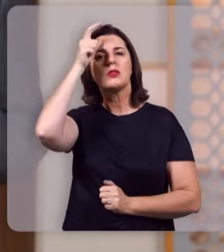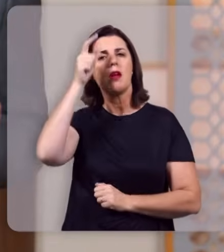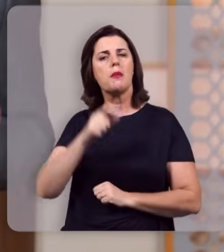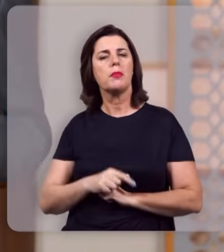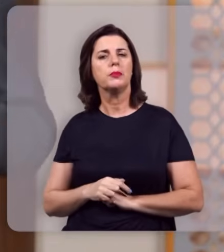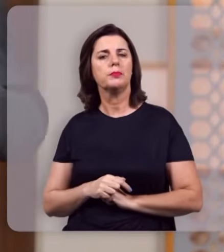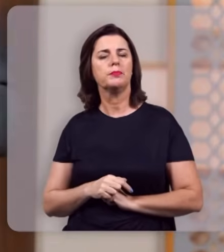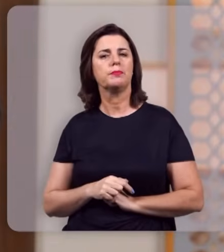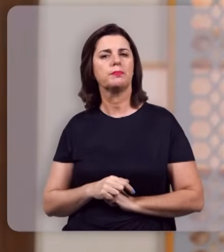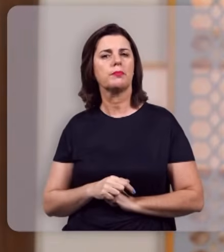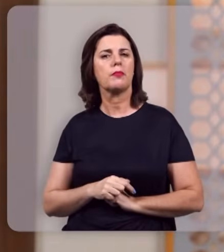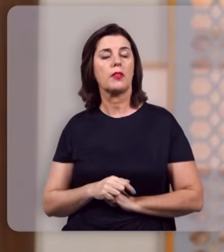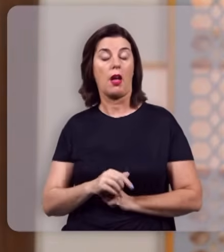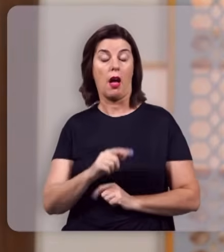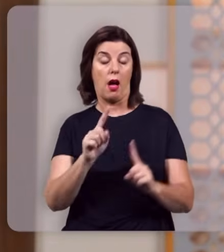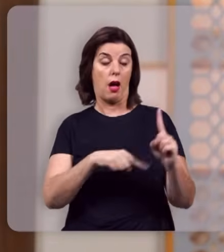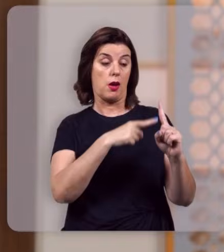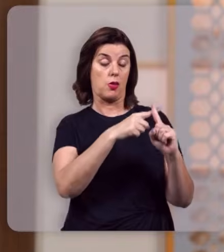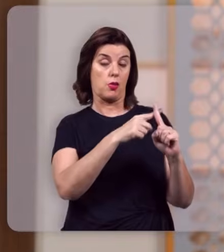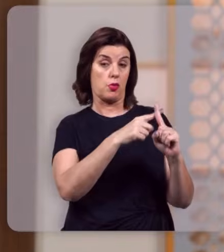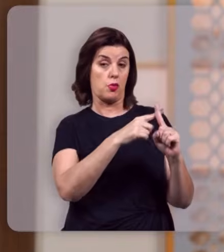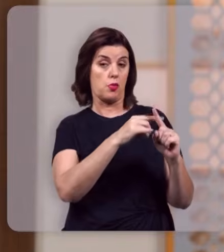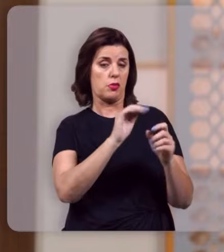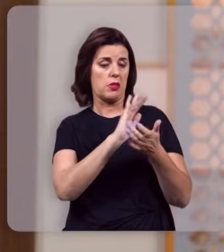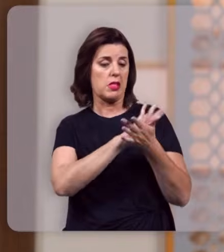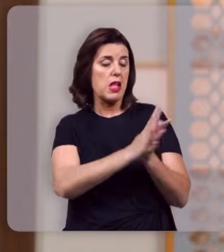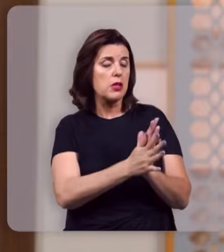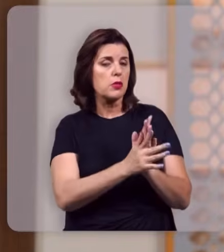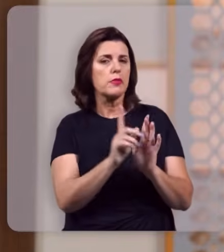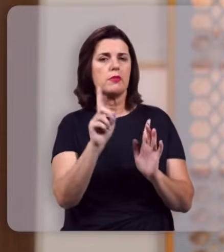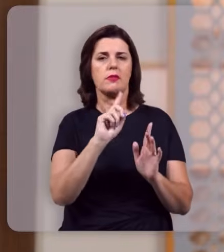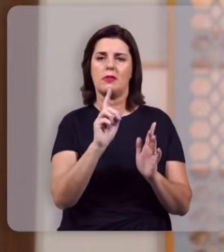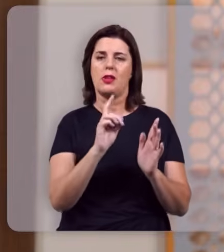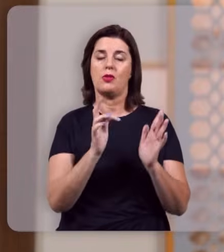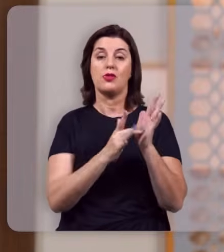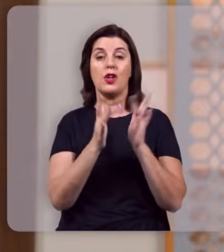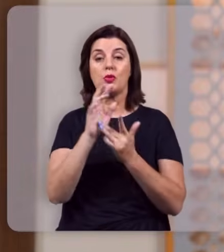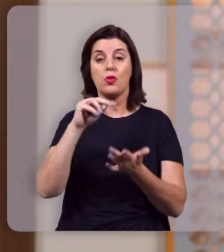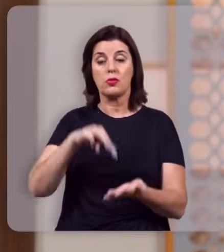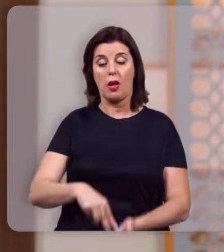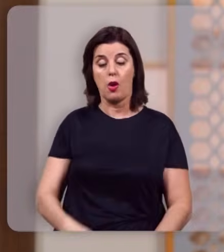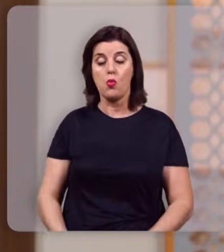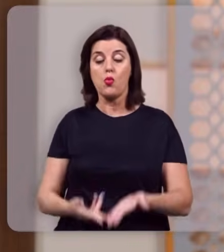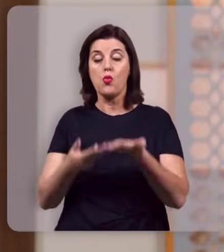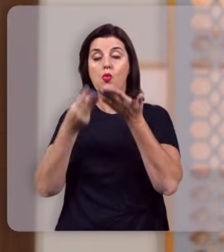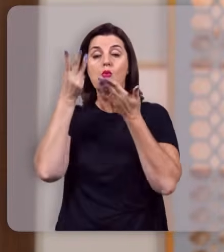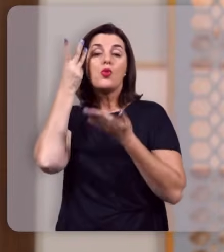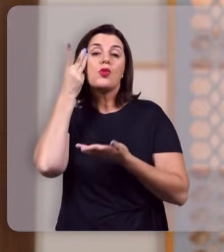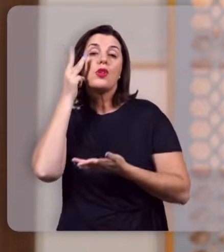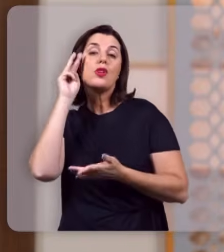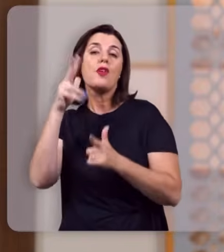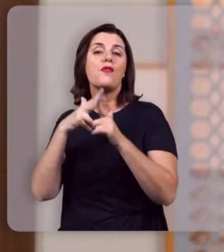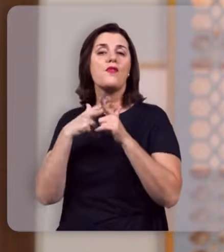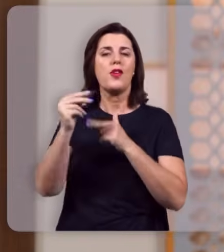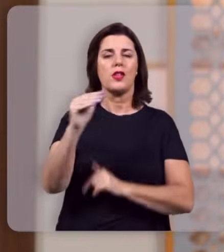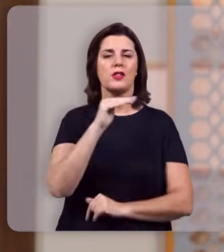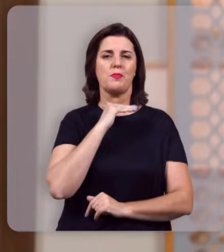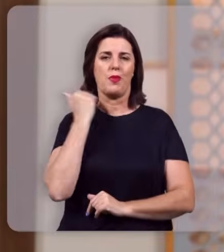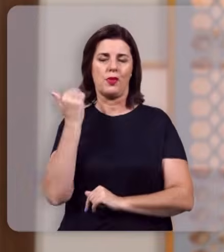cruz não foi uma derrota, porque ele ressuscitou no terceiro dia, vencendo a